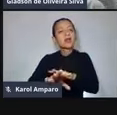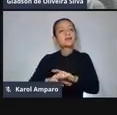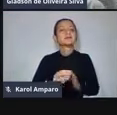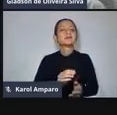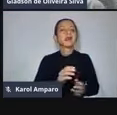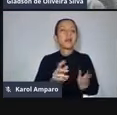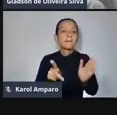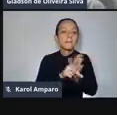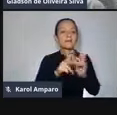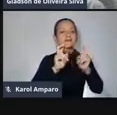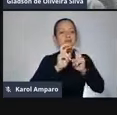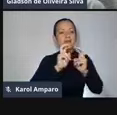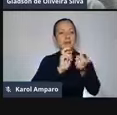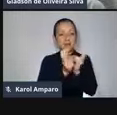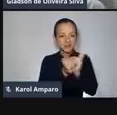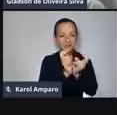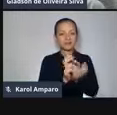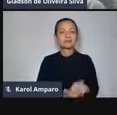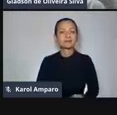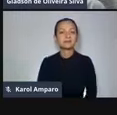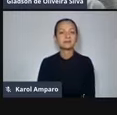passar.